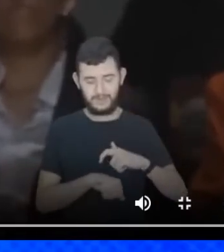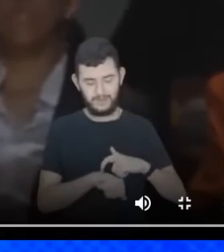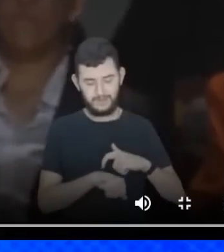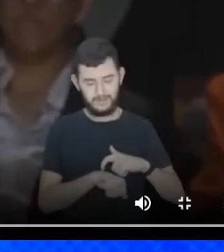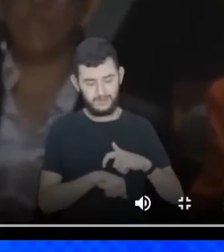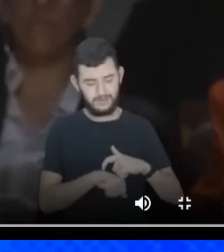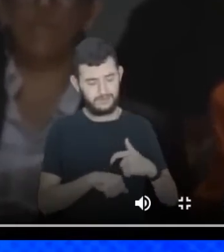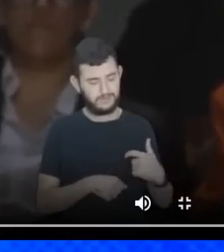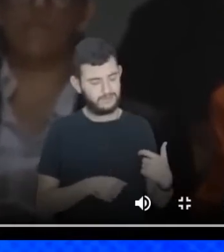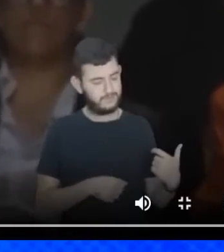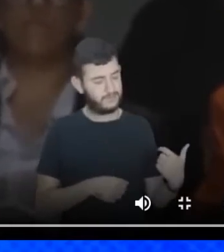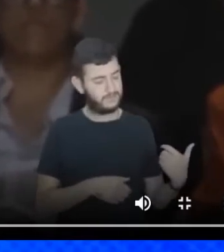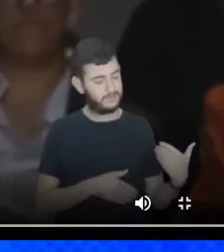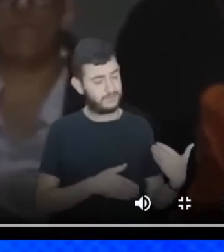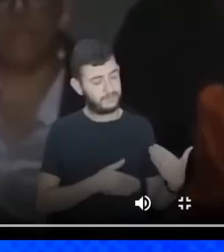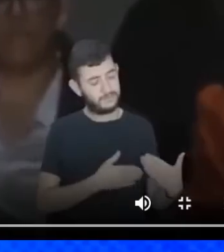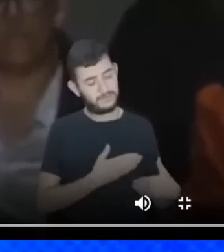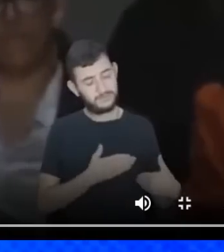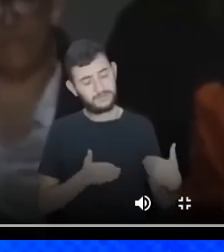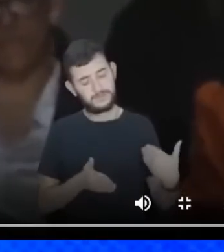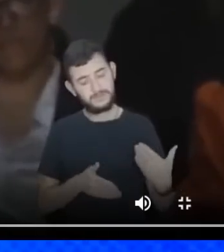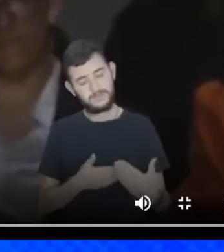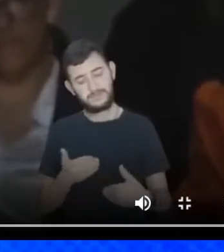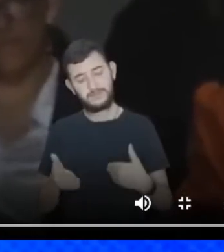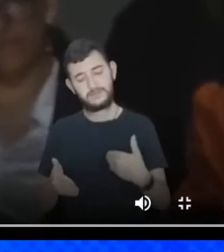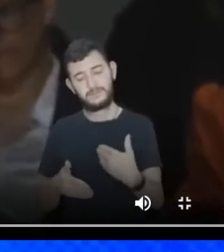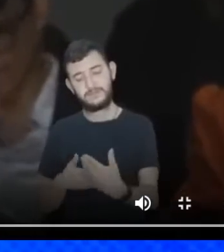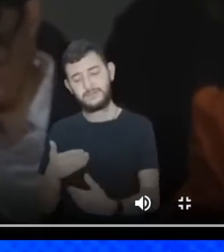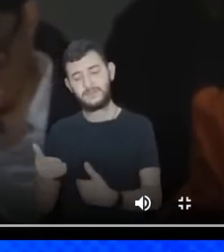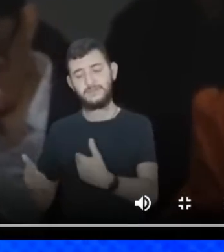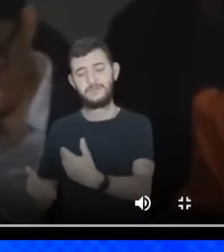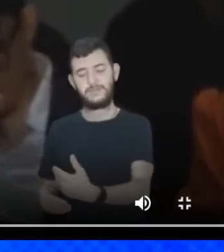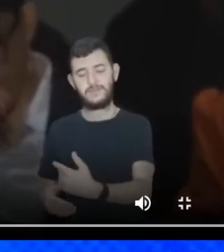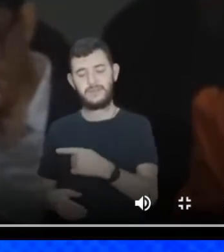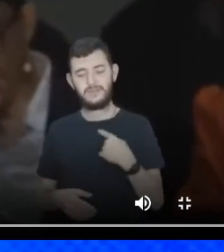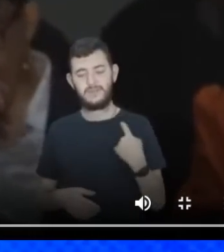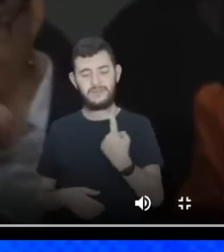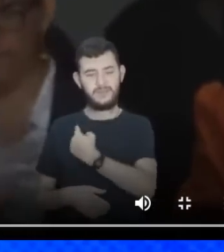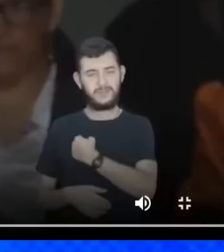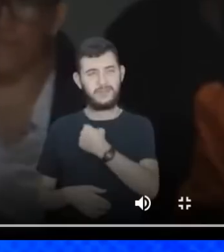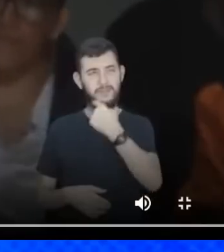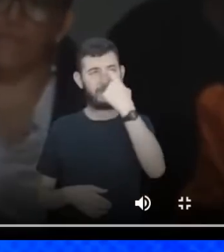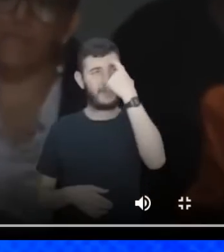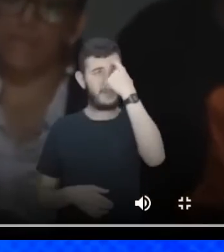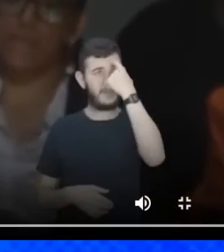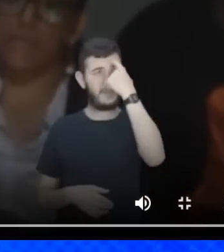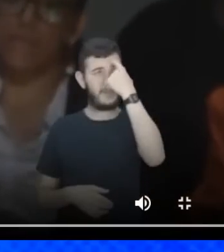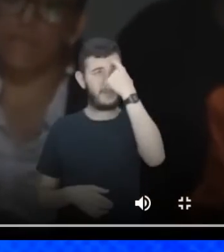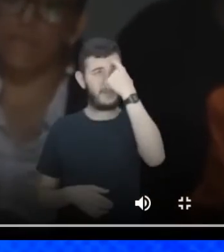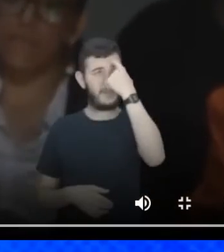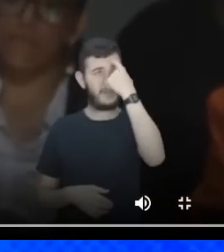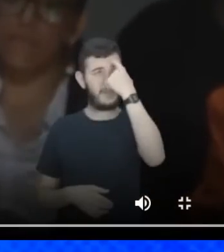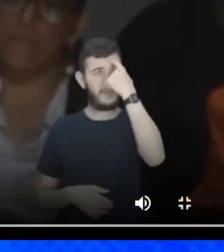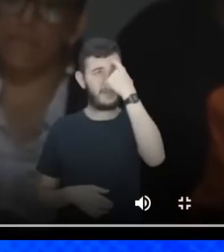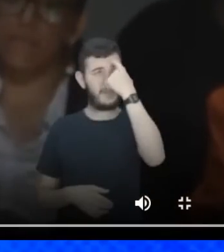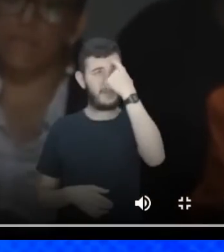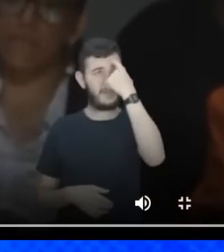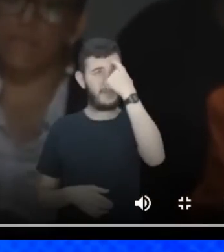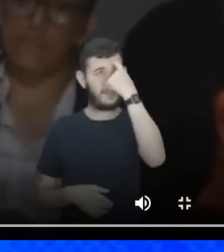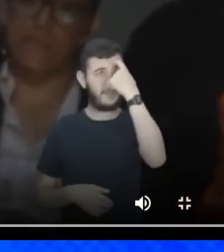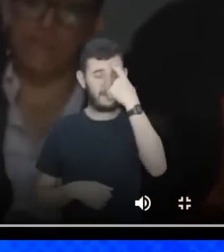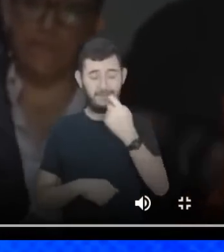e a gente pensa que já sentiu todas as emoções que um ser humano pode sentir. Olha lá, fingindo choro,